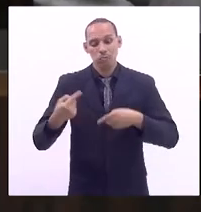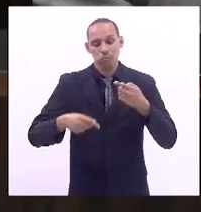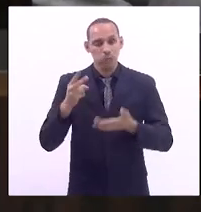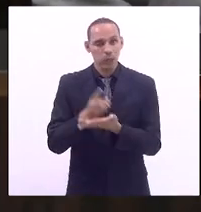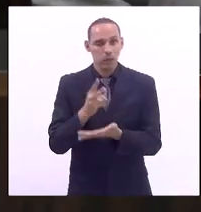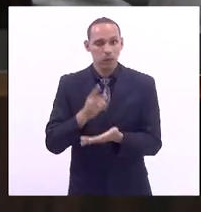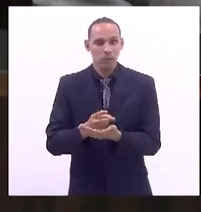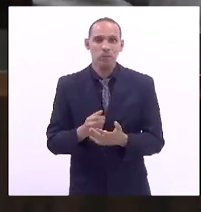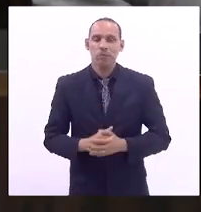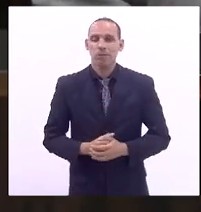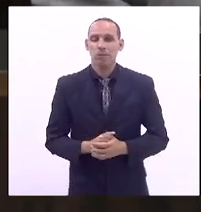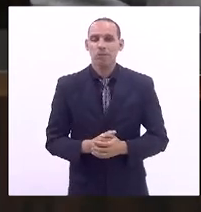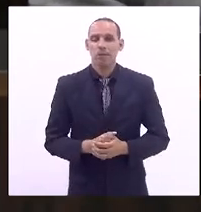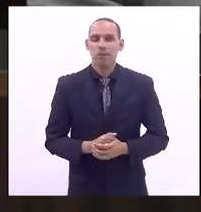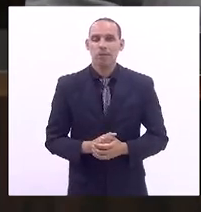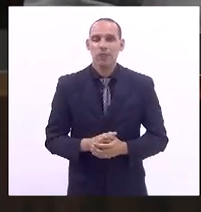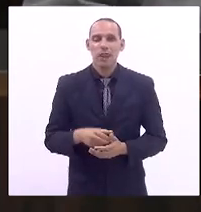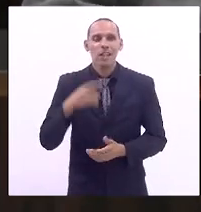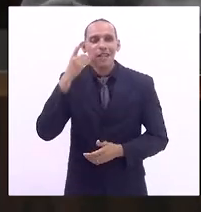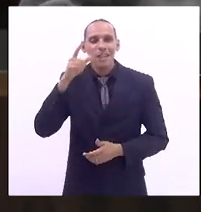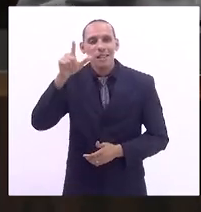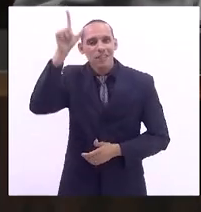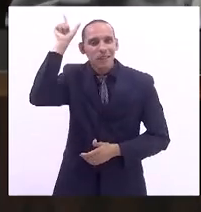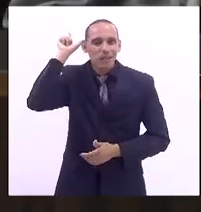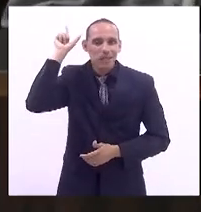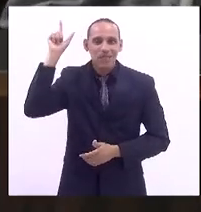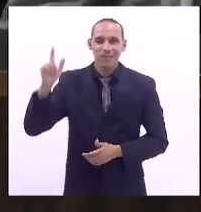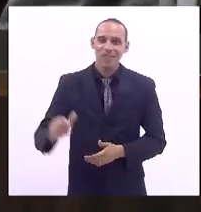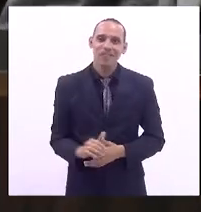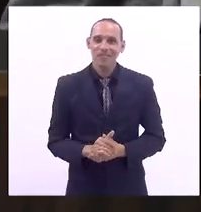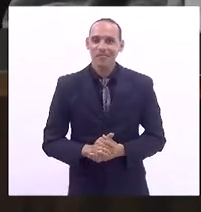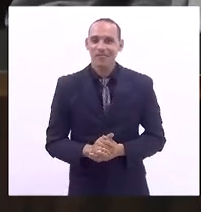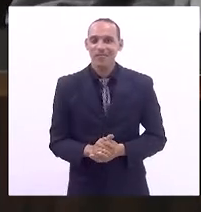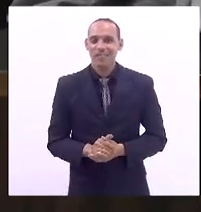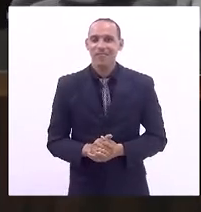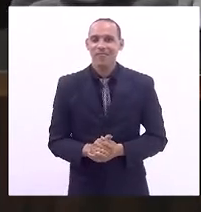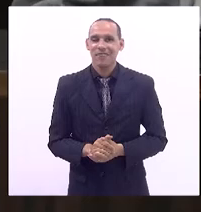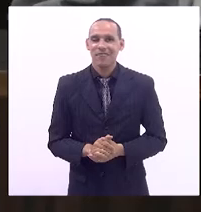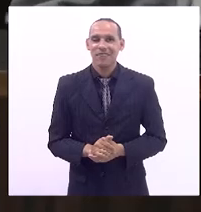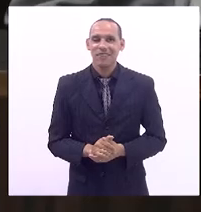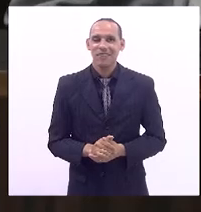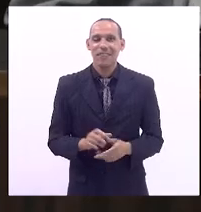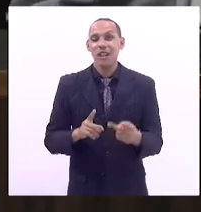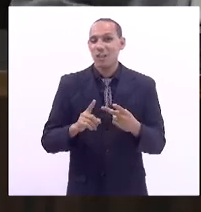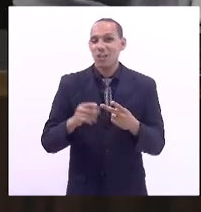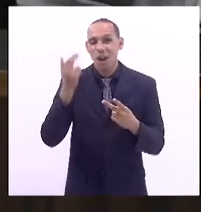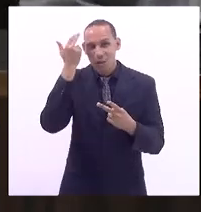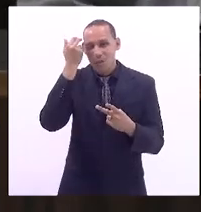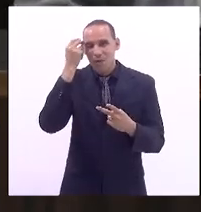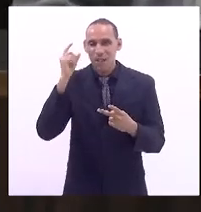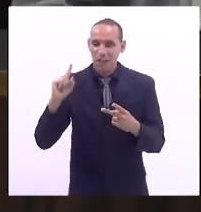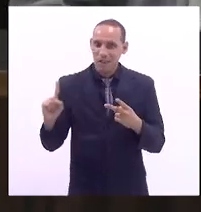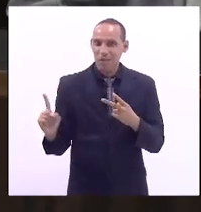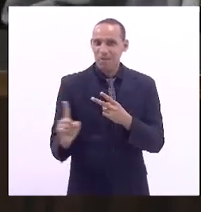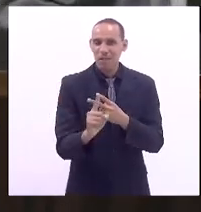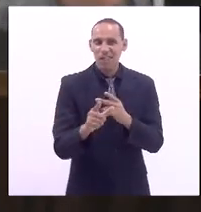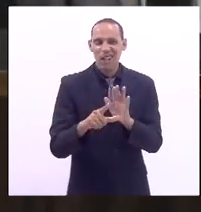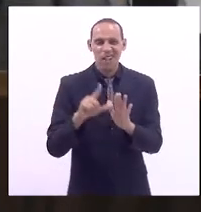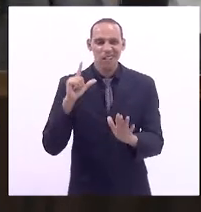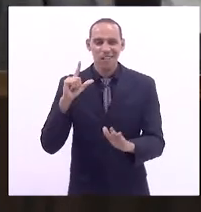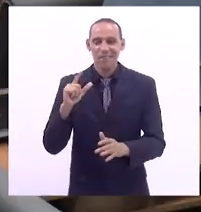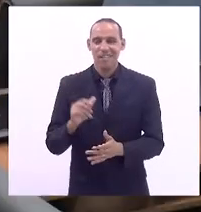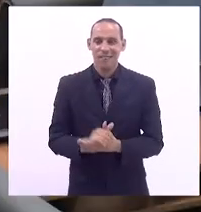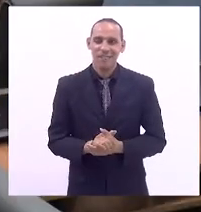a discussão o resultado Luís o deputado Aliomar que ele pediu antes hoje